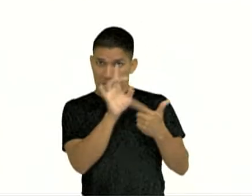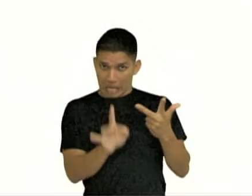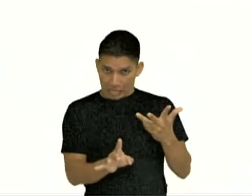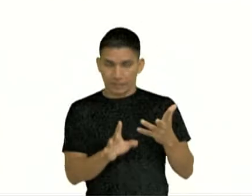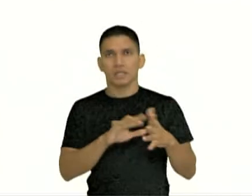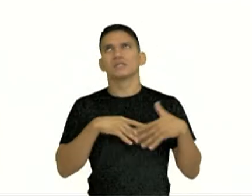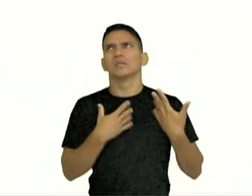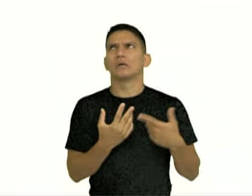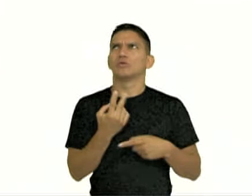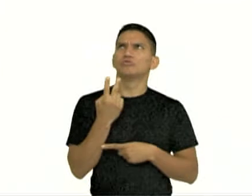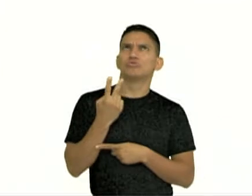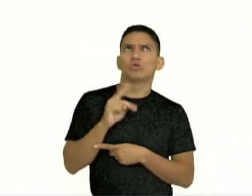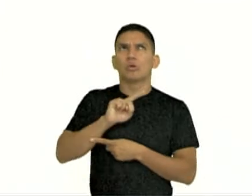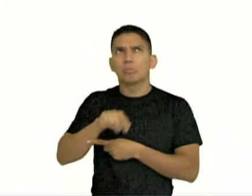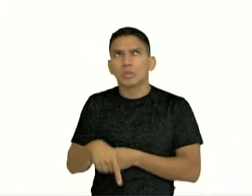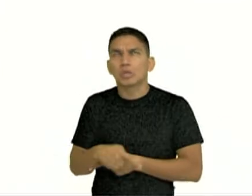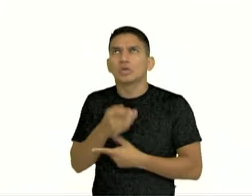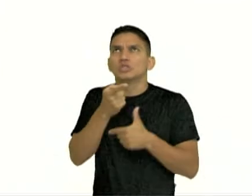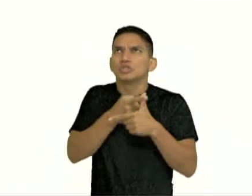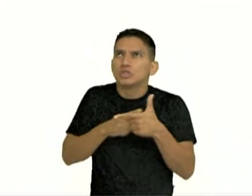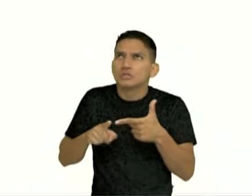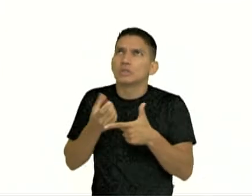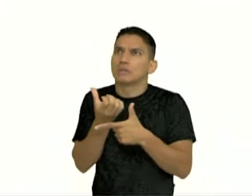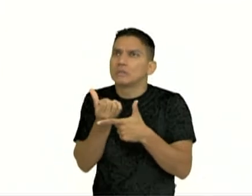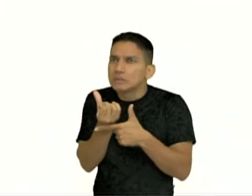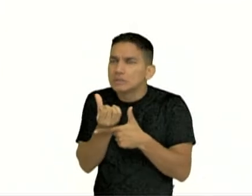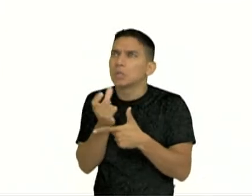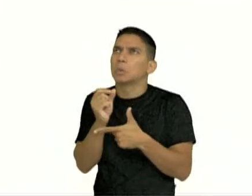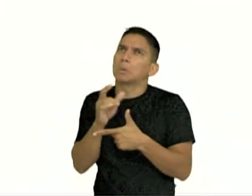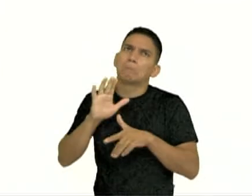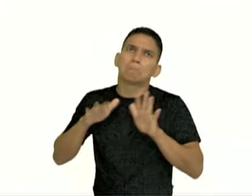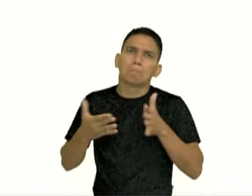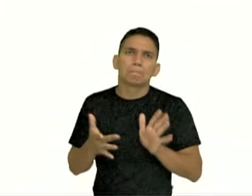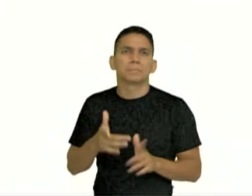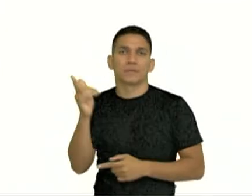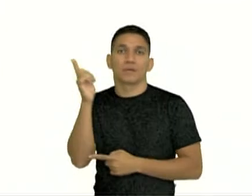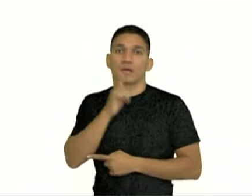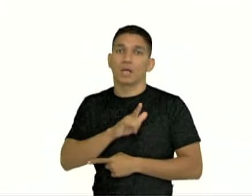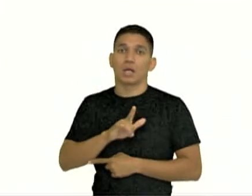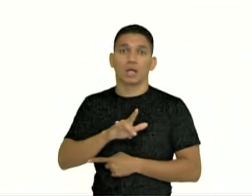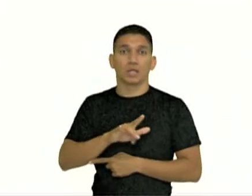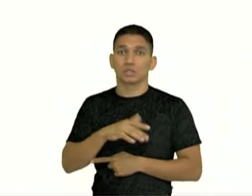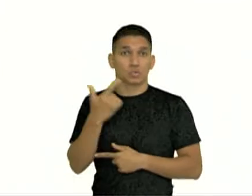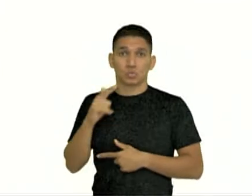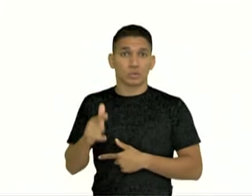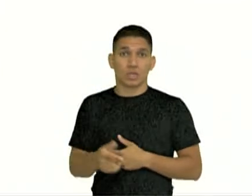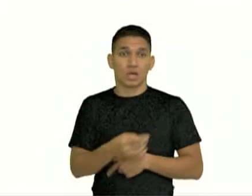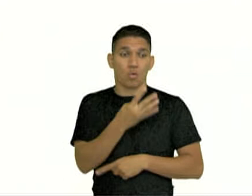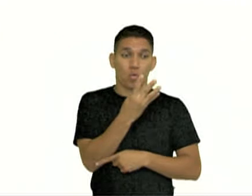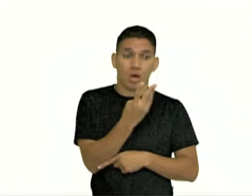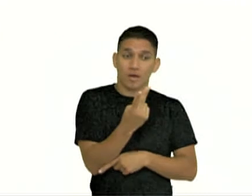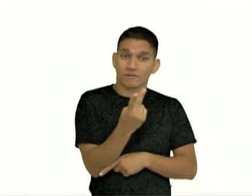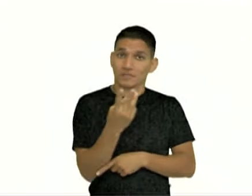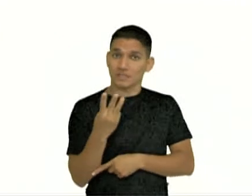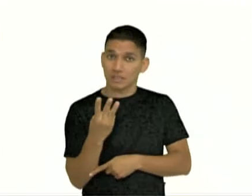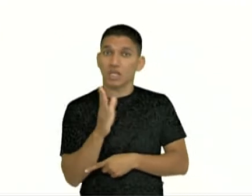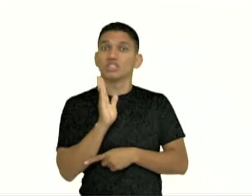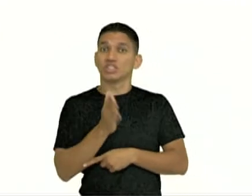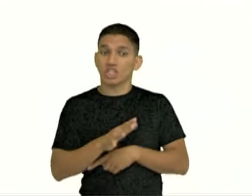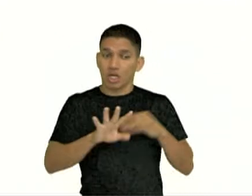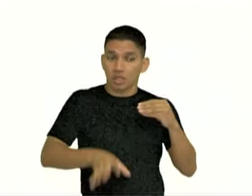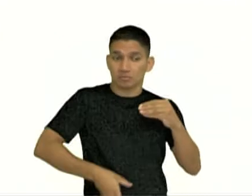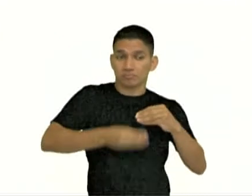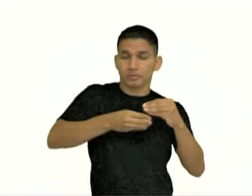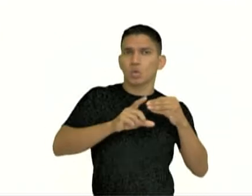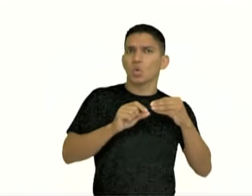dividido por 6, né? Ele daria um valor aí que não chegaria a 423, ou seja, já está